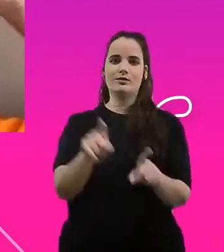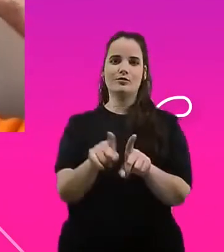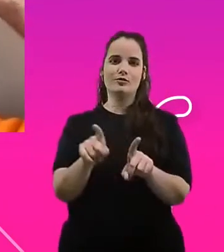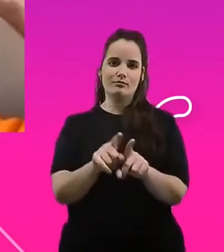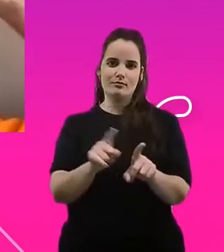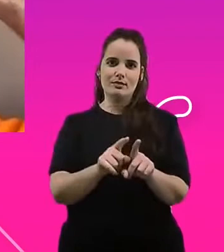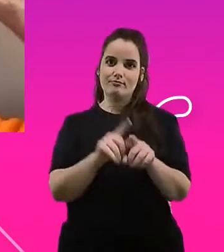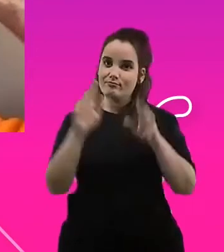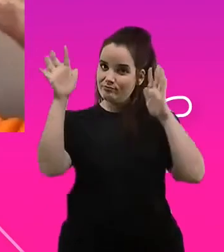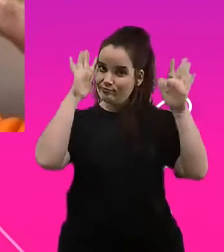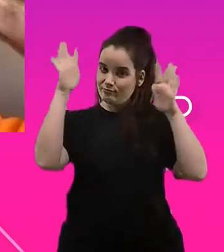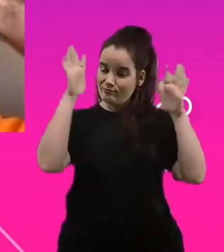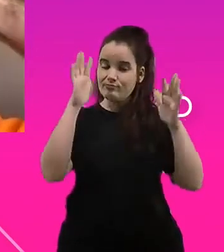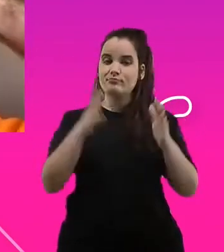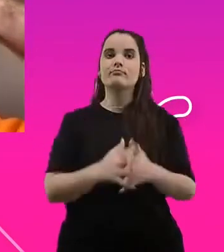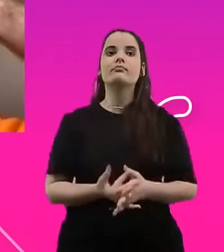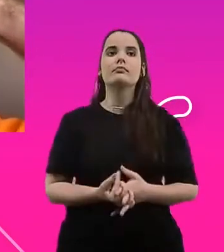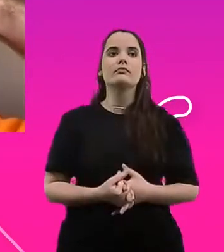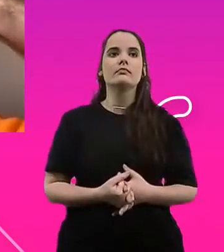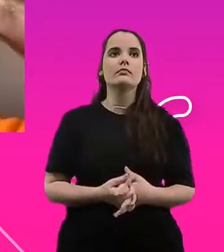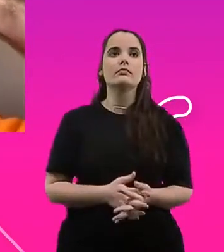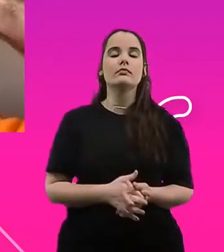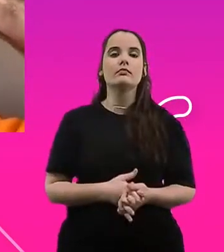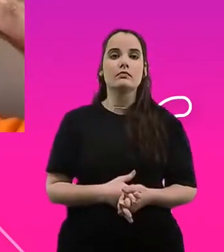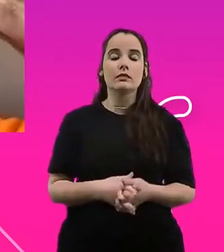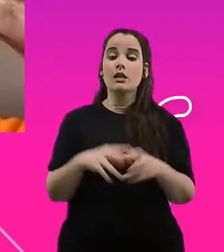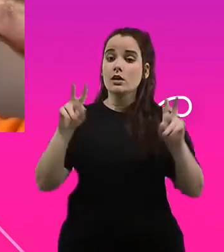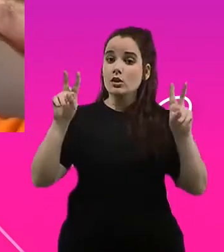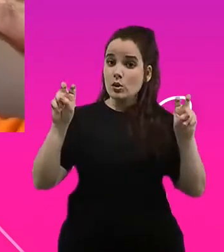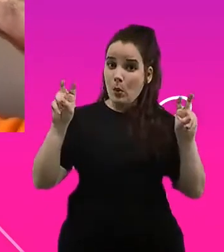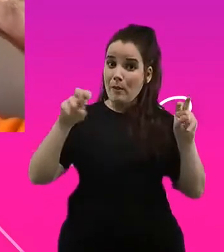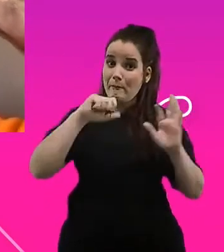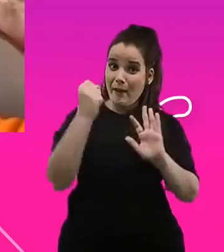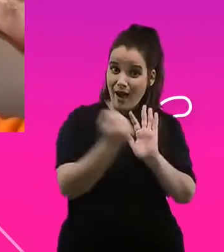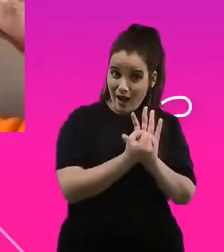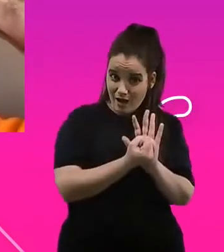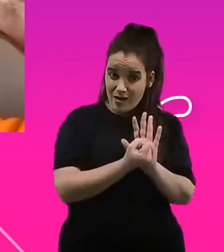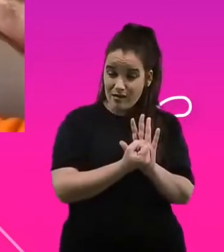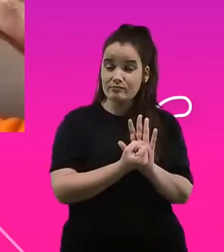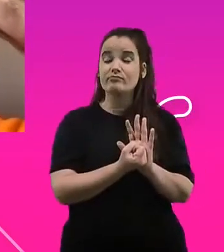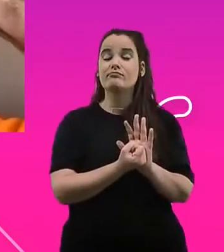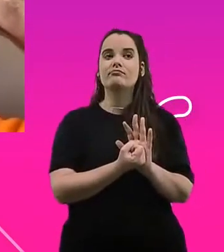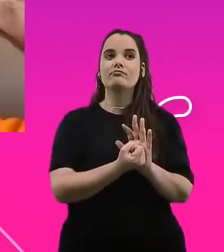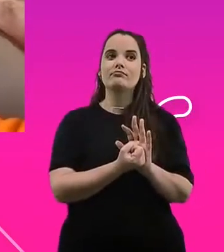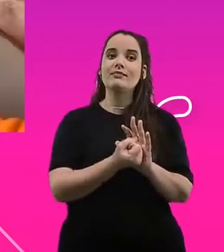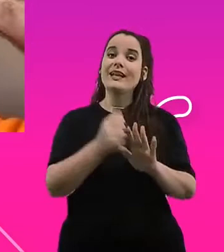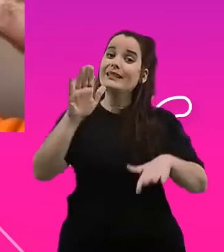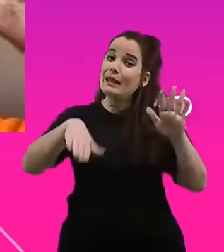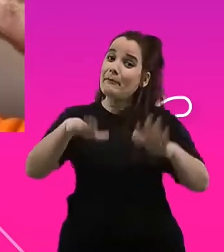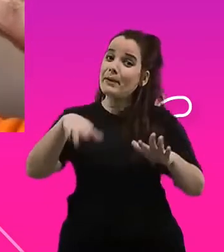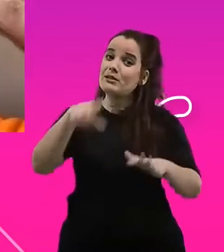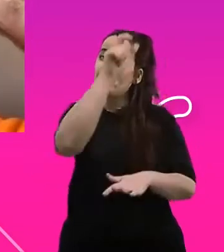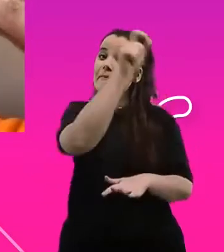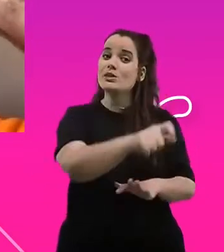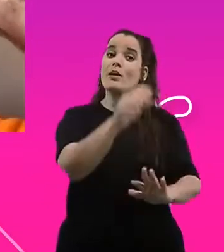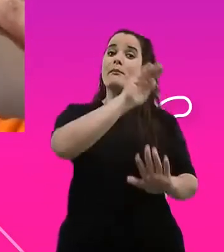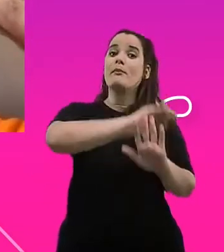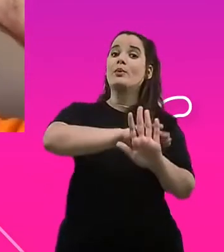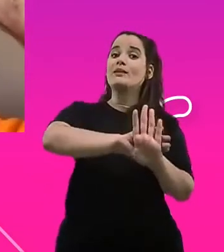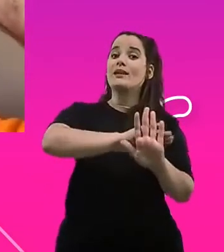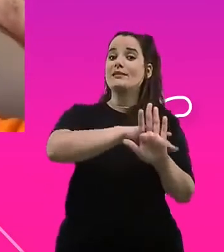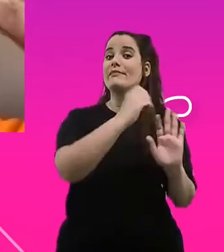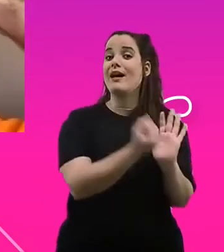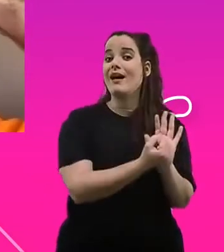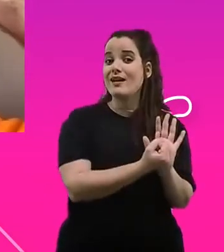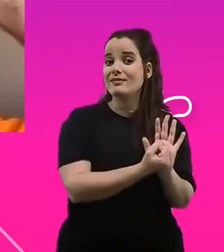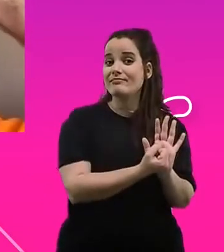E quanto às marcas, os ritmos também mudam de acordo com quem tá por trás da marca, quem é a audiência,